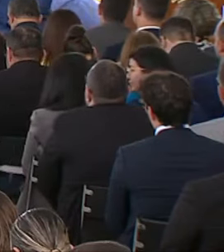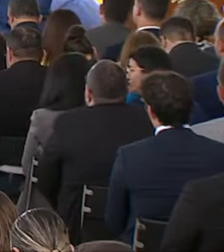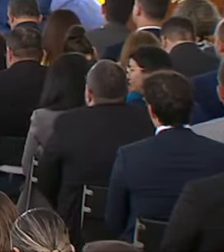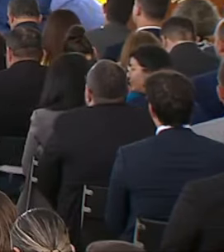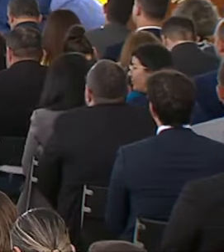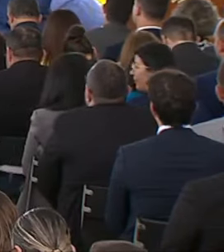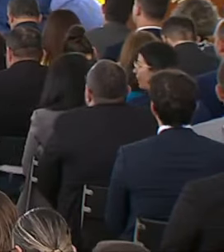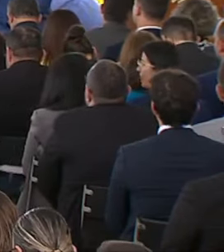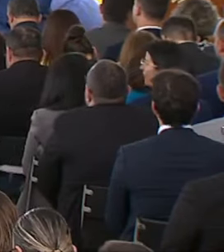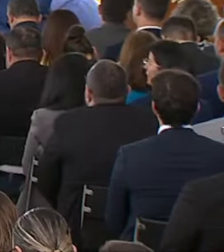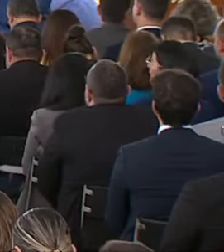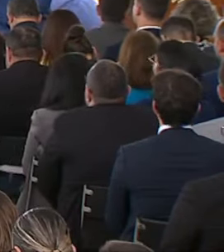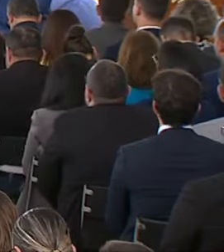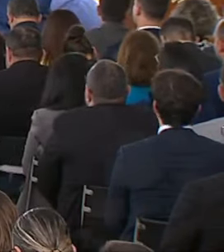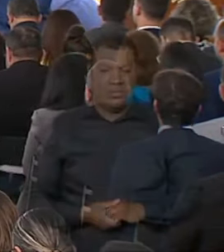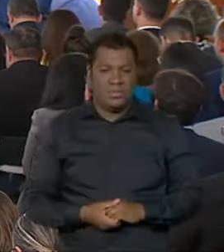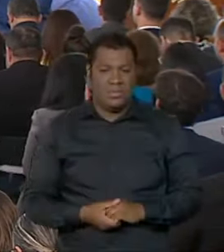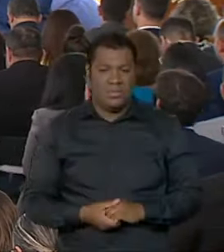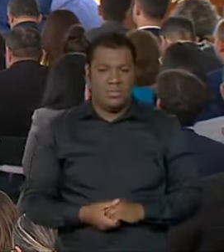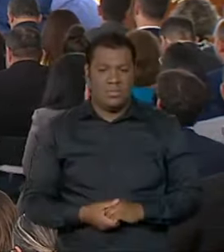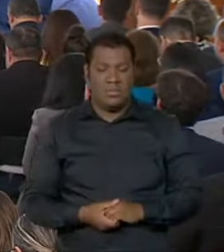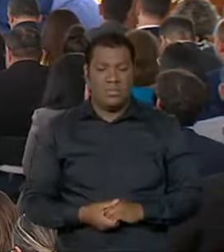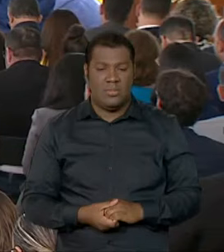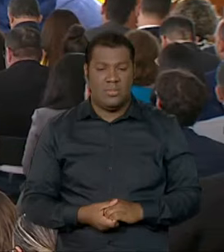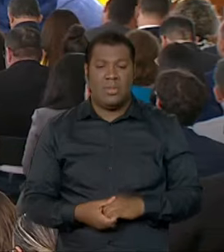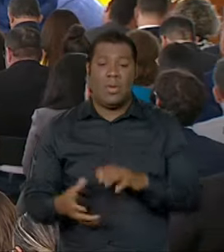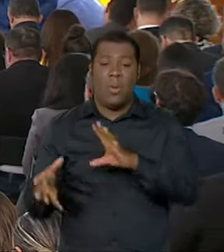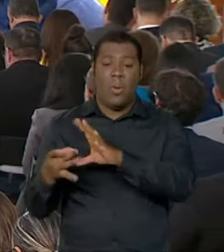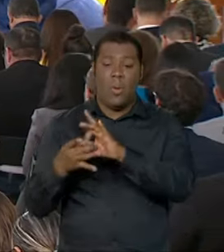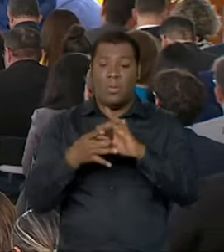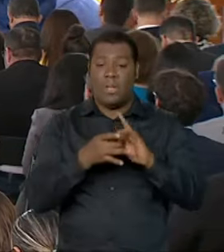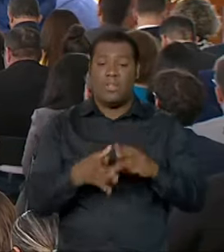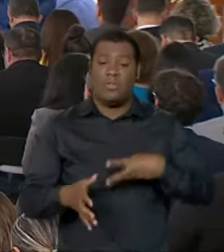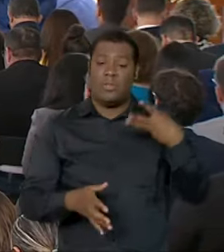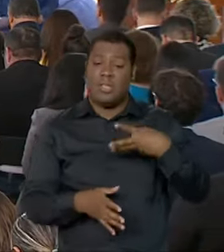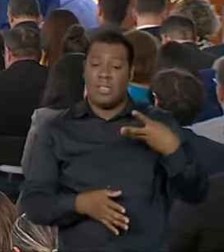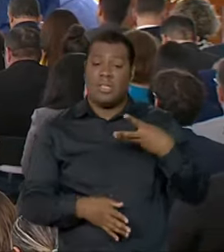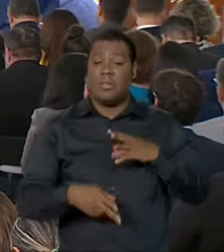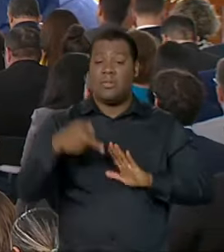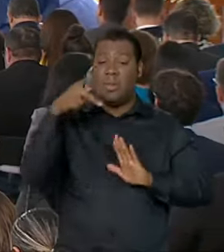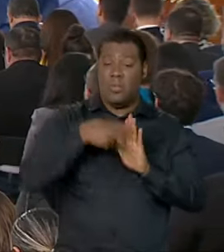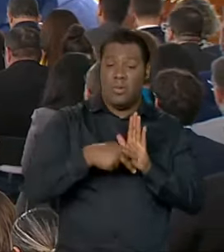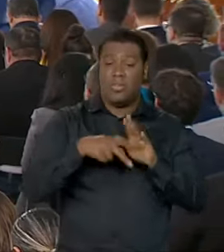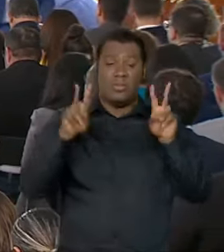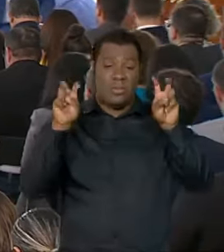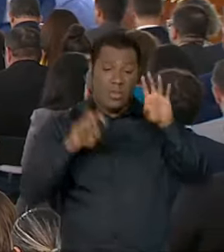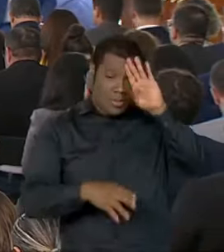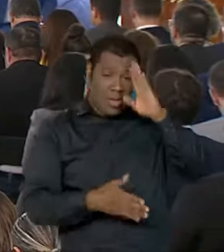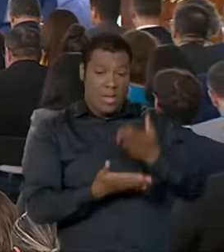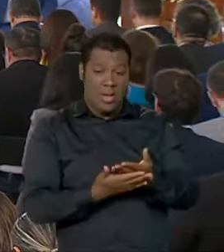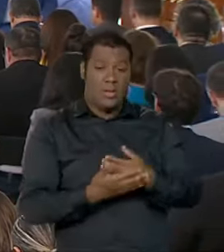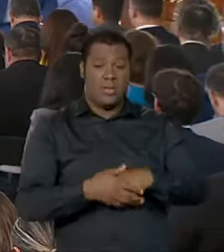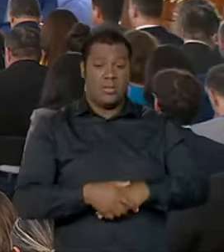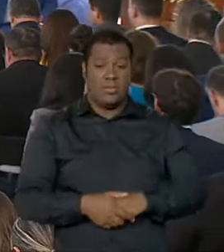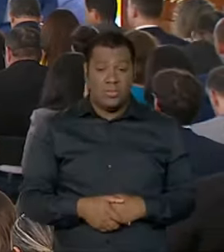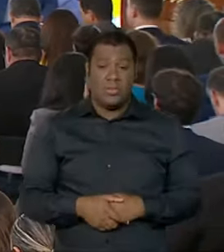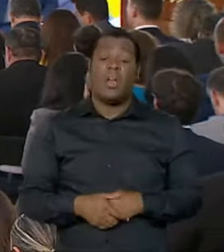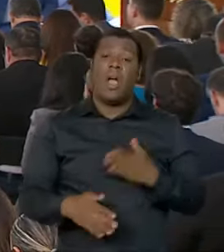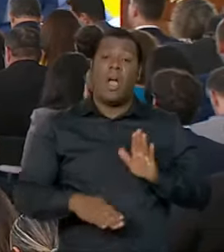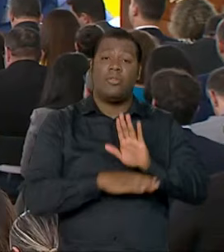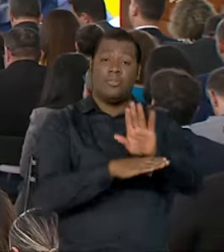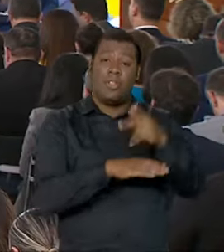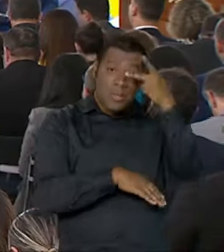Neste instante, no contexto do terceiro eixo do programa Acredita, criação do mercado secundário para